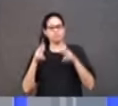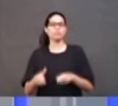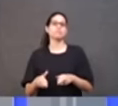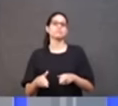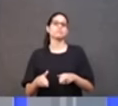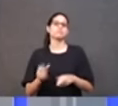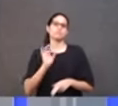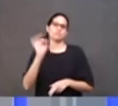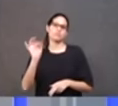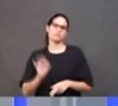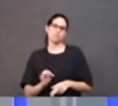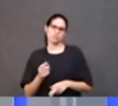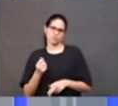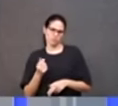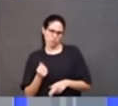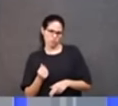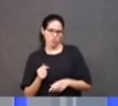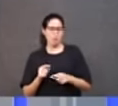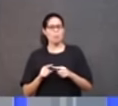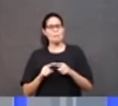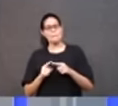historicamente, nunca foi um volume